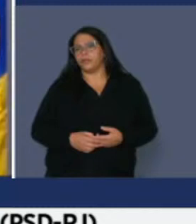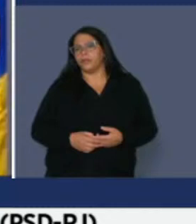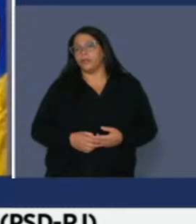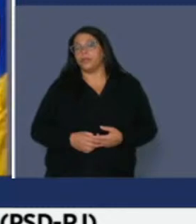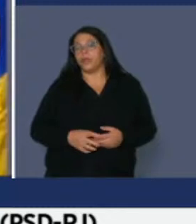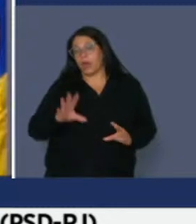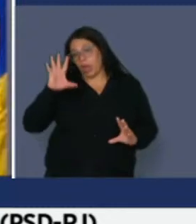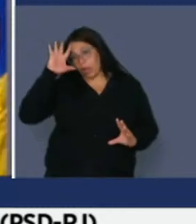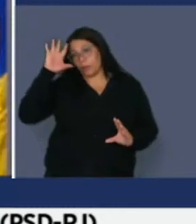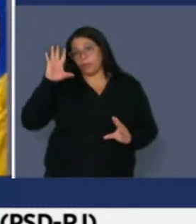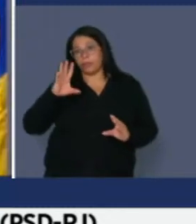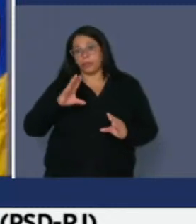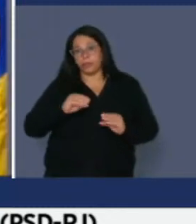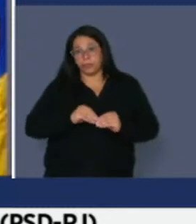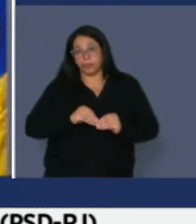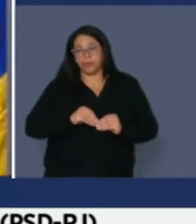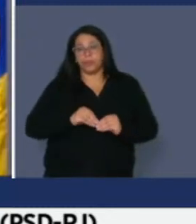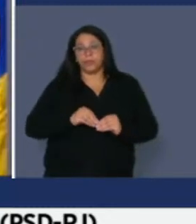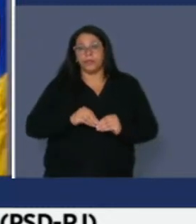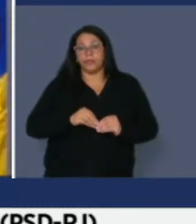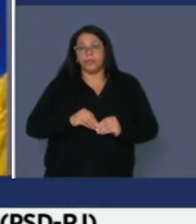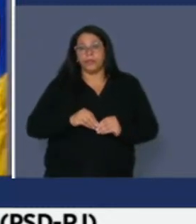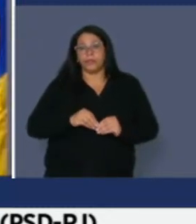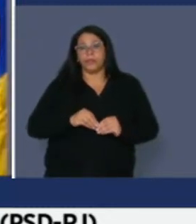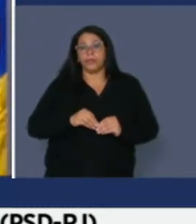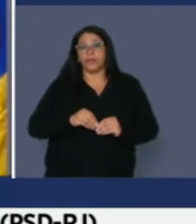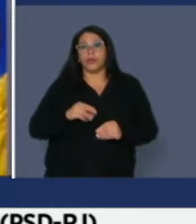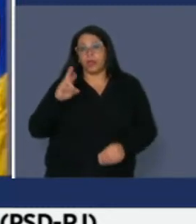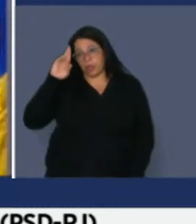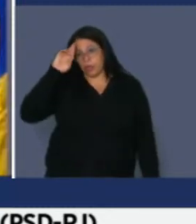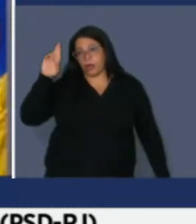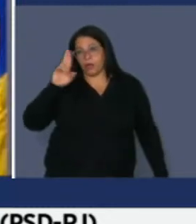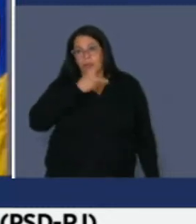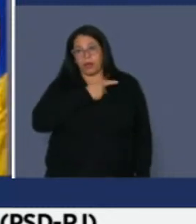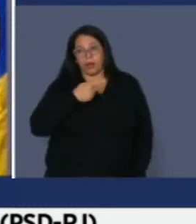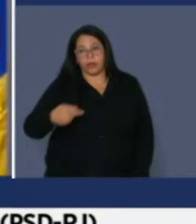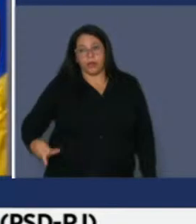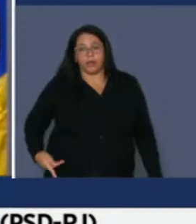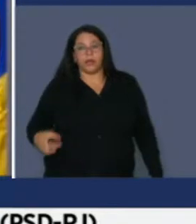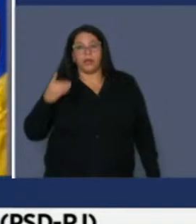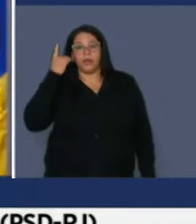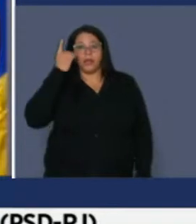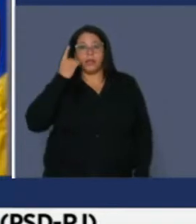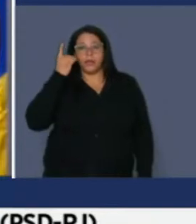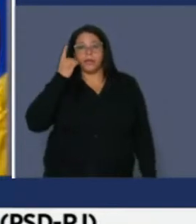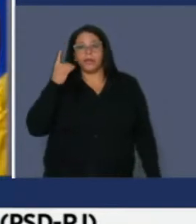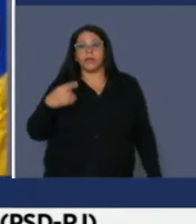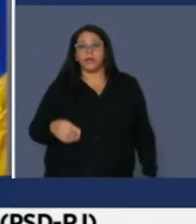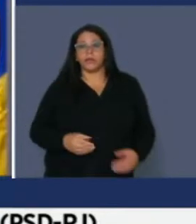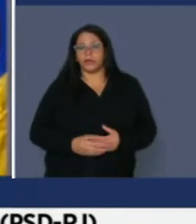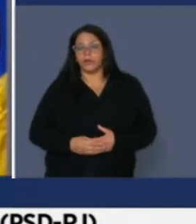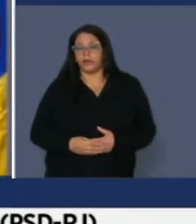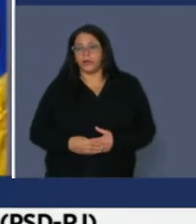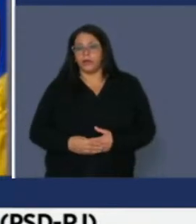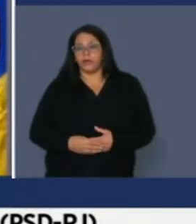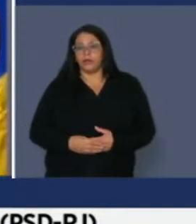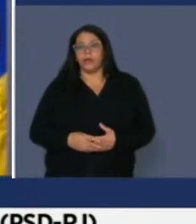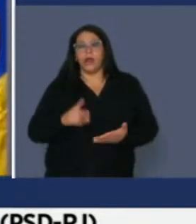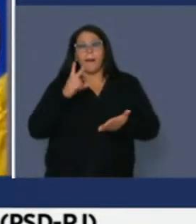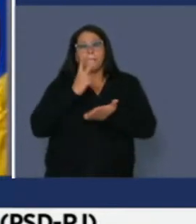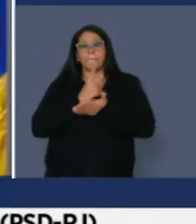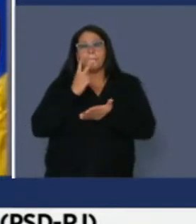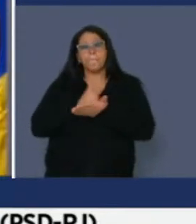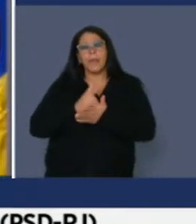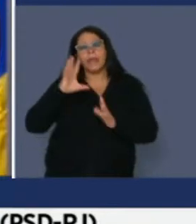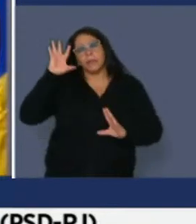Concluo, senhor presidente, senhoras e senhores parlamentares, com a mesma